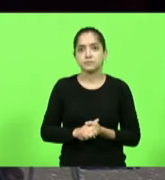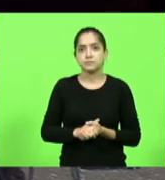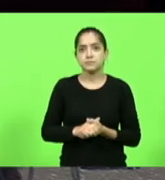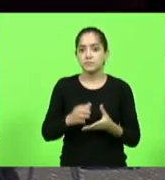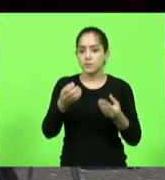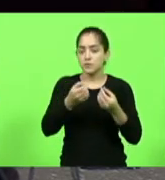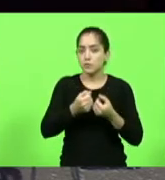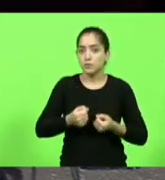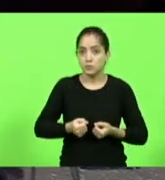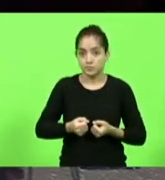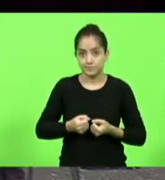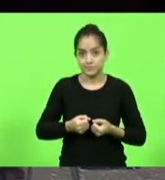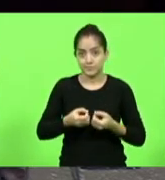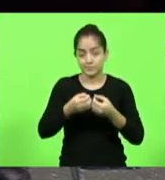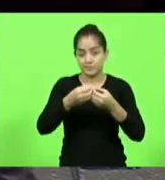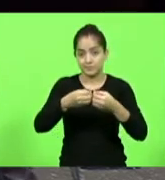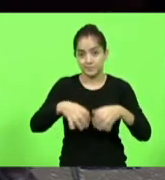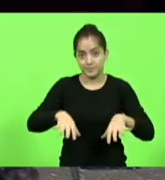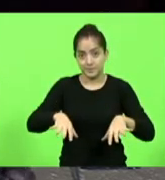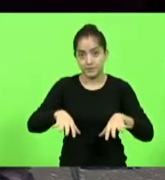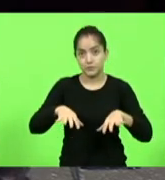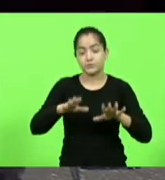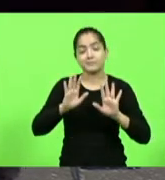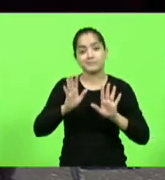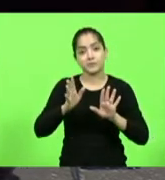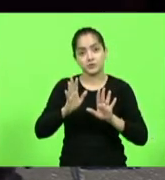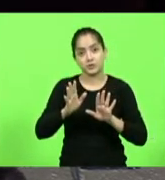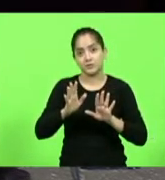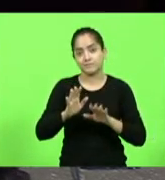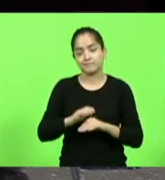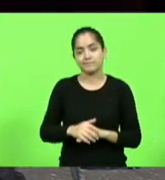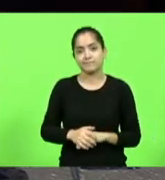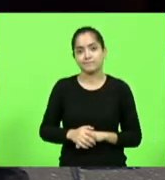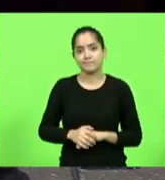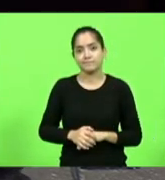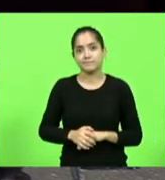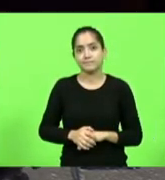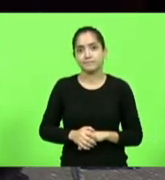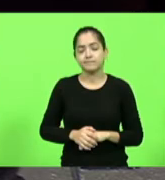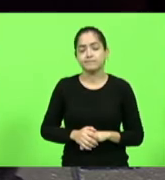Prejuízo já aconteceu.